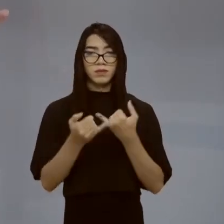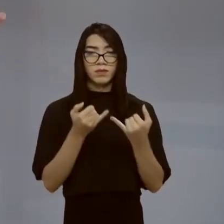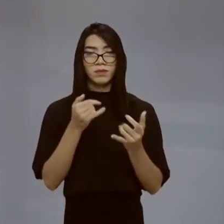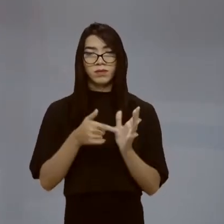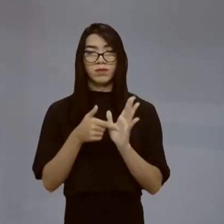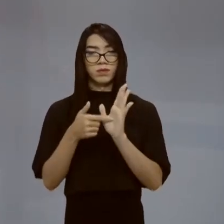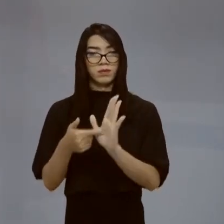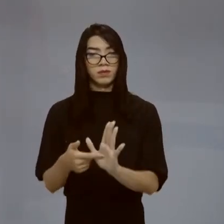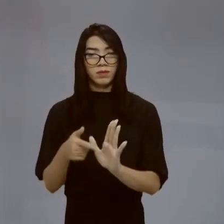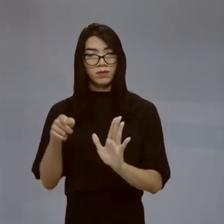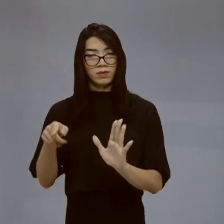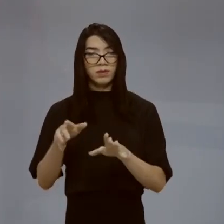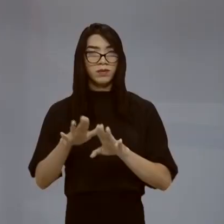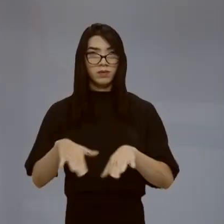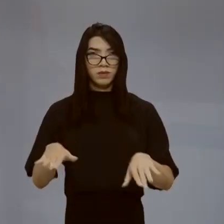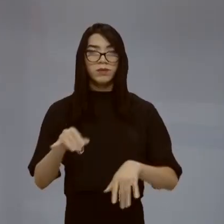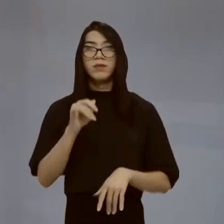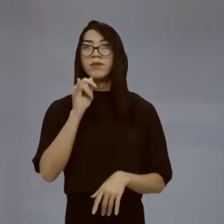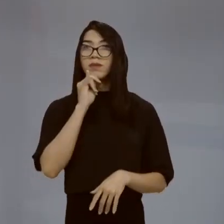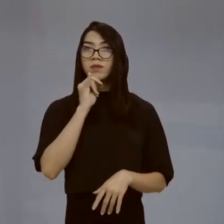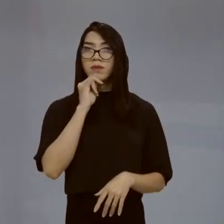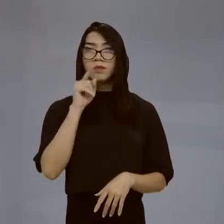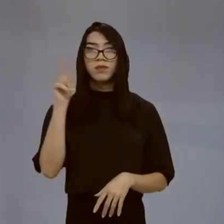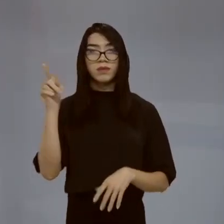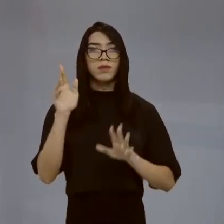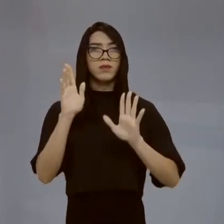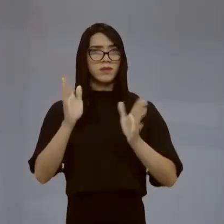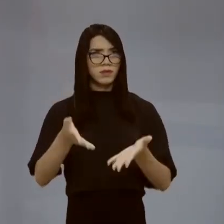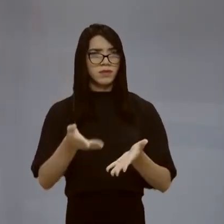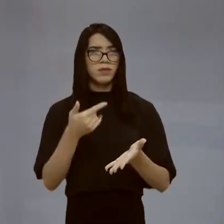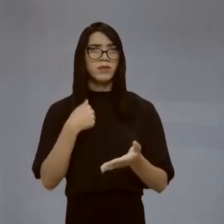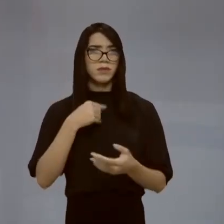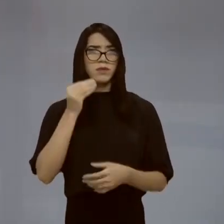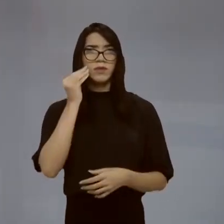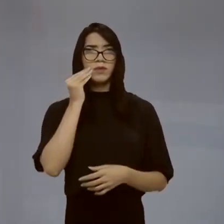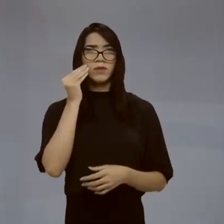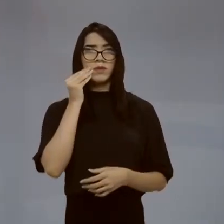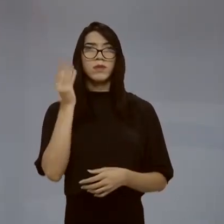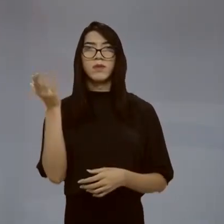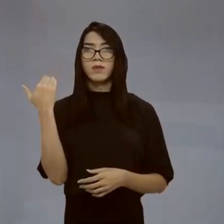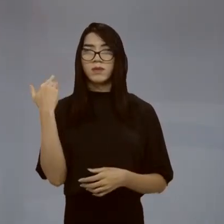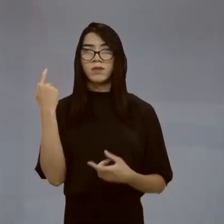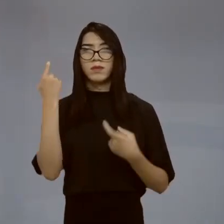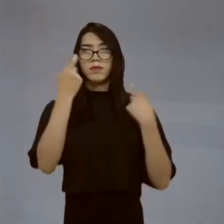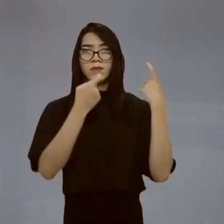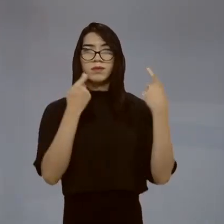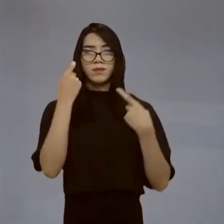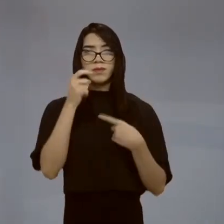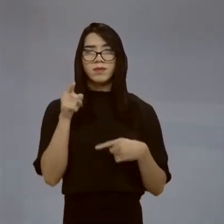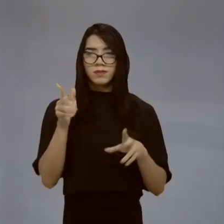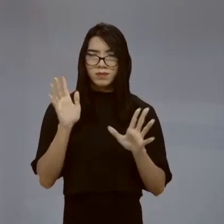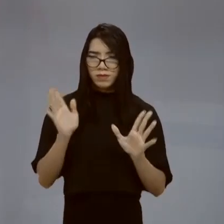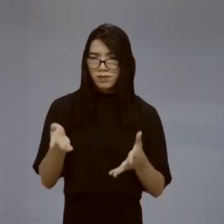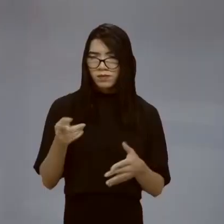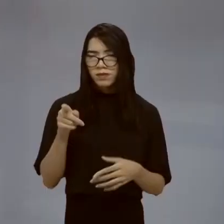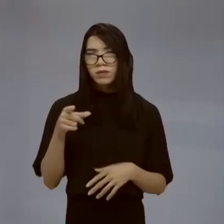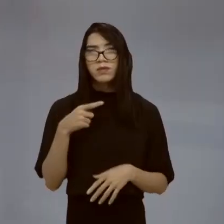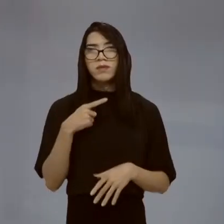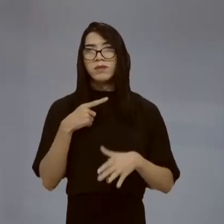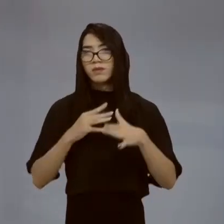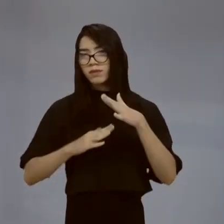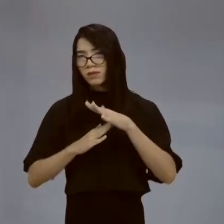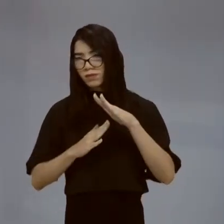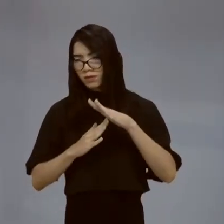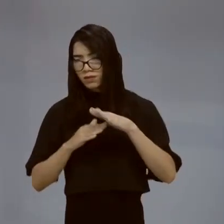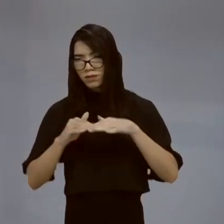para uma criança. Pelo menos lá em casa eu já fiz esse teste, porque teve um período que eu fiquei preocupada. Será que já passou do limite aí do